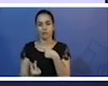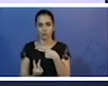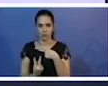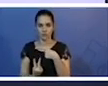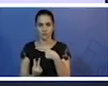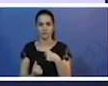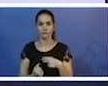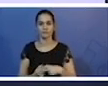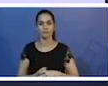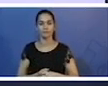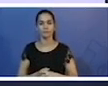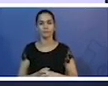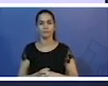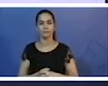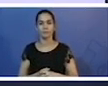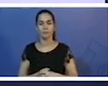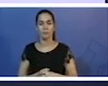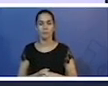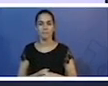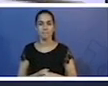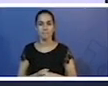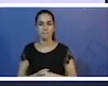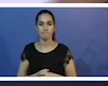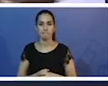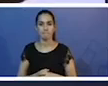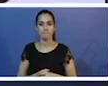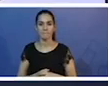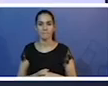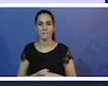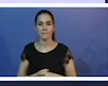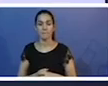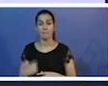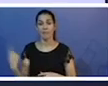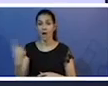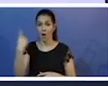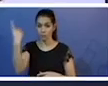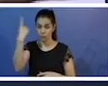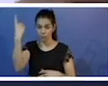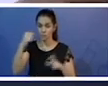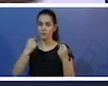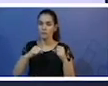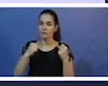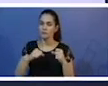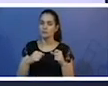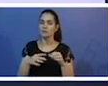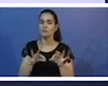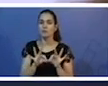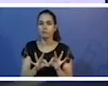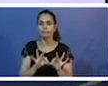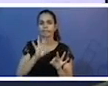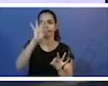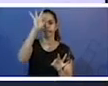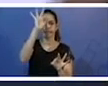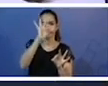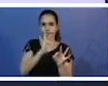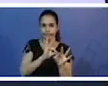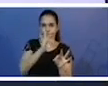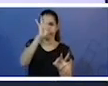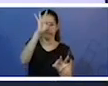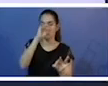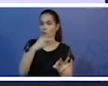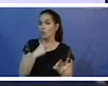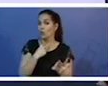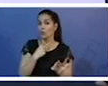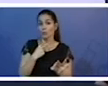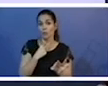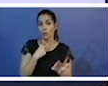vezes a altura relativa a ele. Ó, a altura tem que estar ligando o lado e o vértice oposto. Eu não poderia